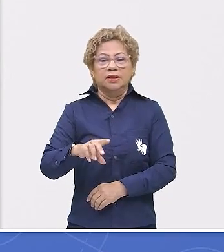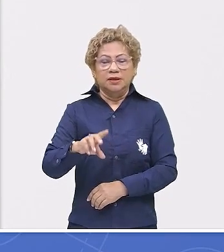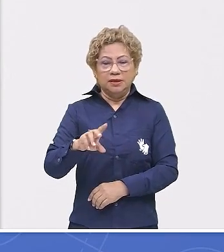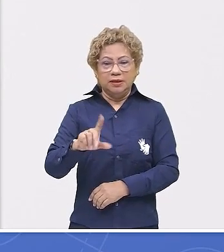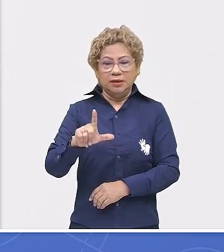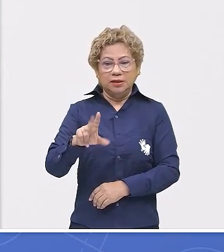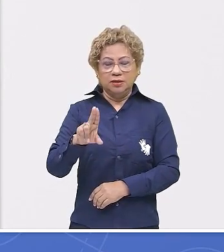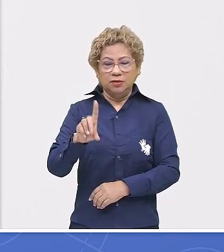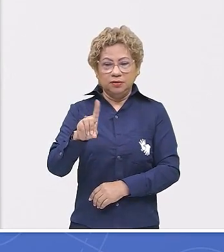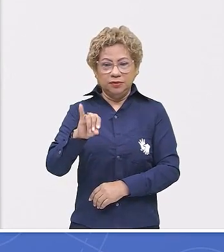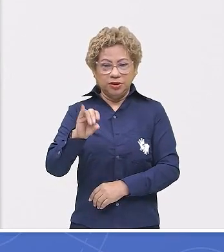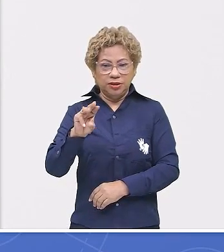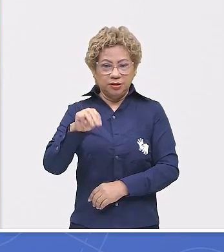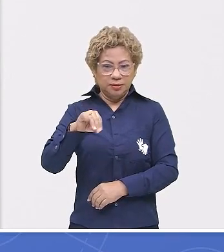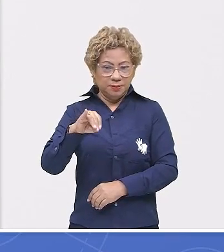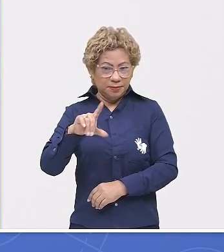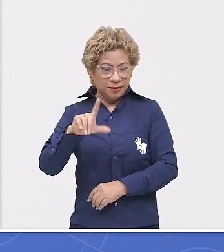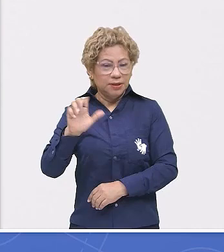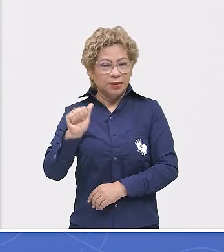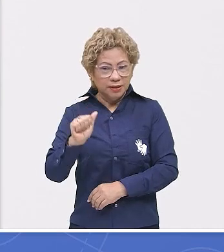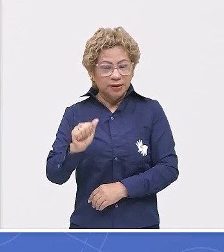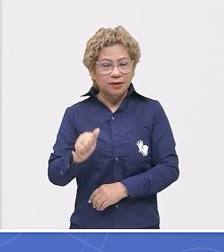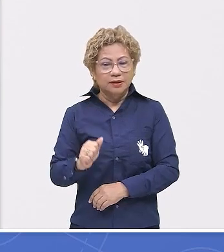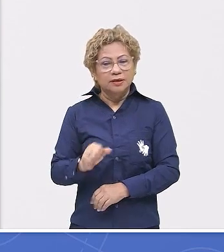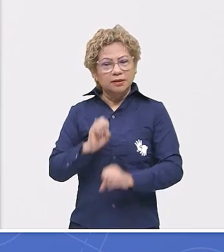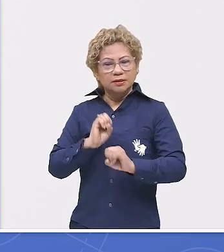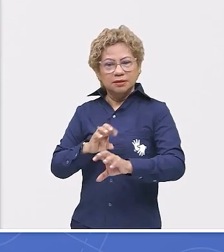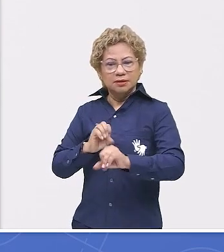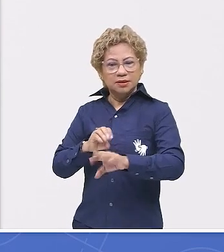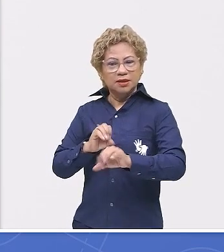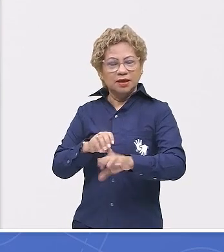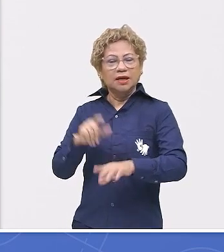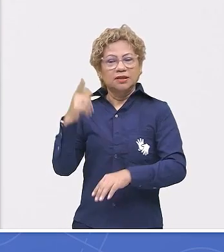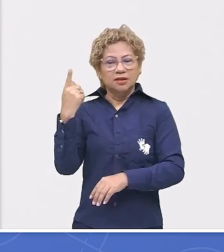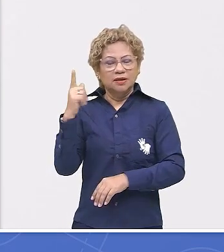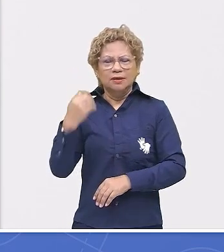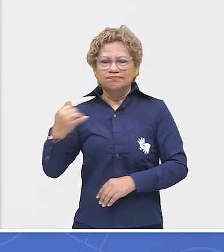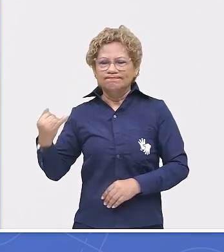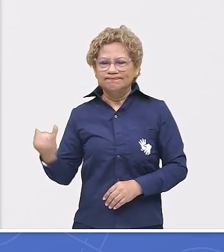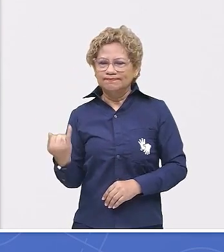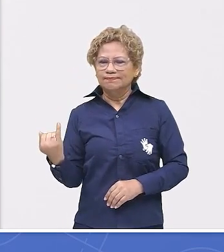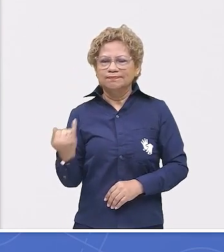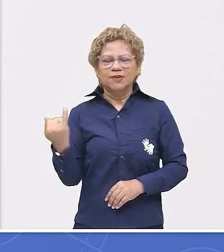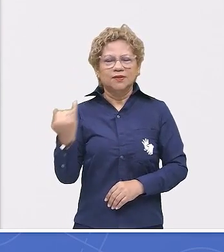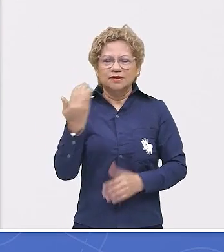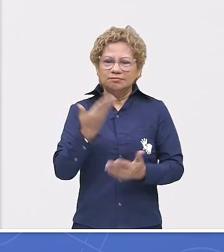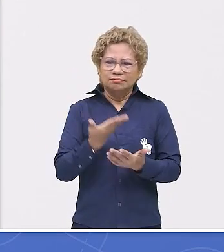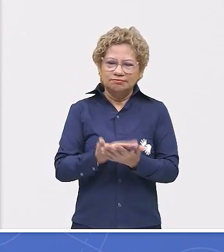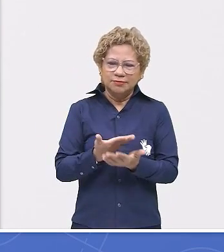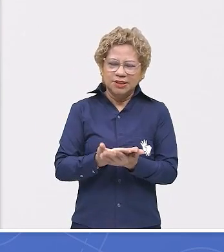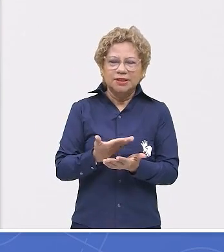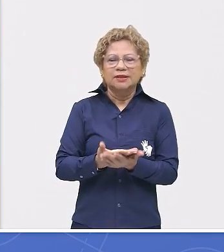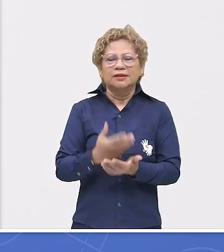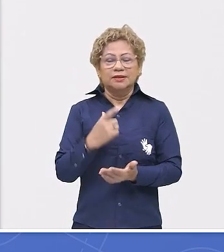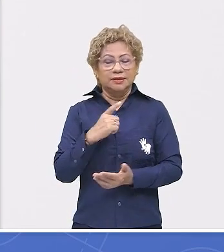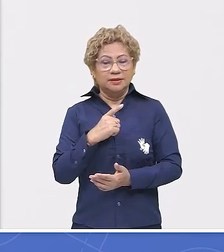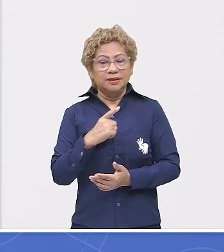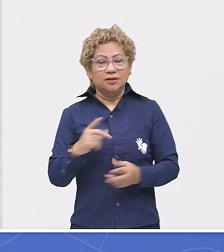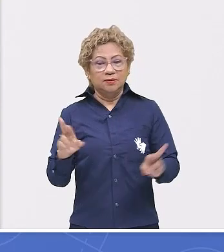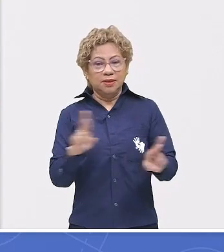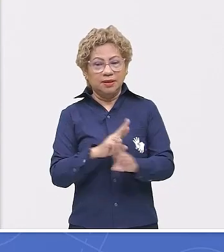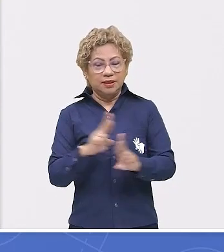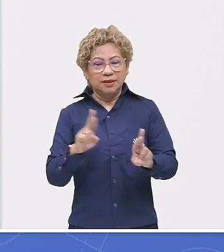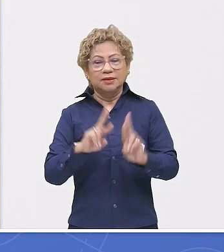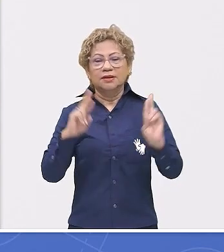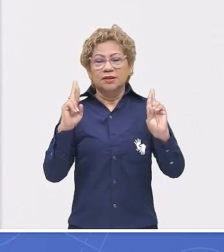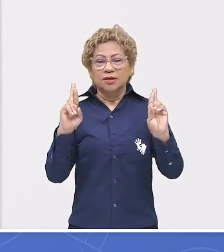vocês ministrando a aula de Geografia, verificando a importância dos estudos que estarão relacionados à